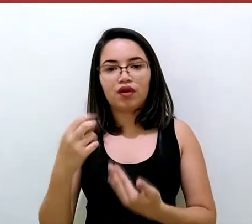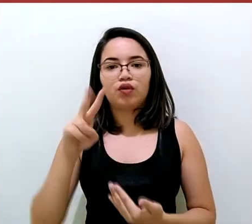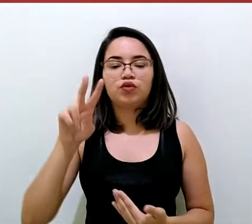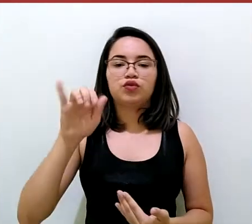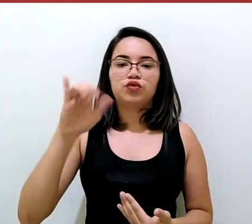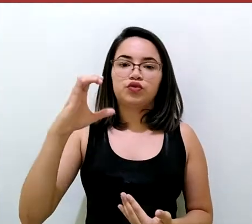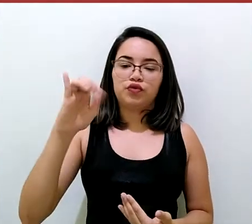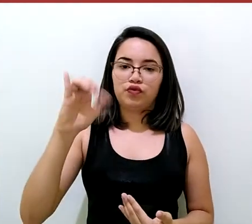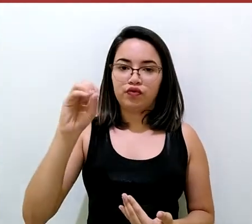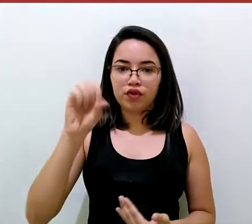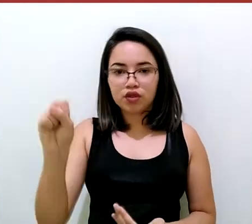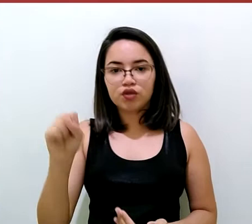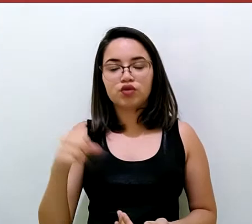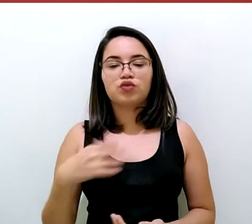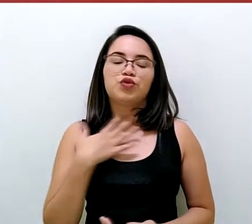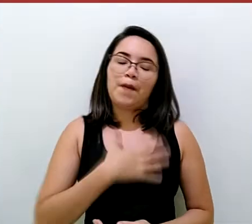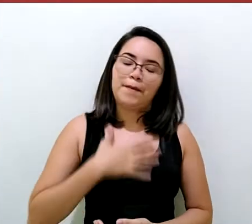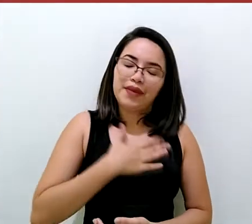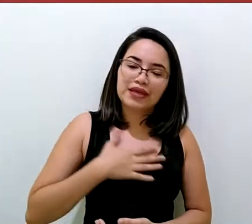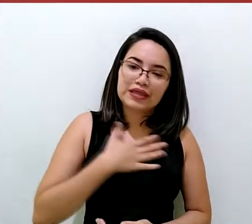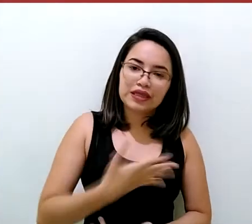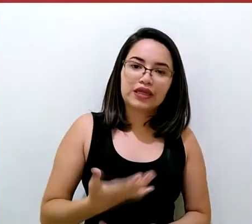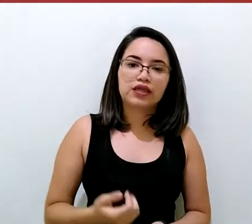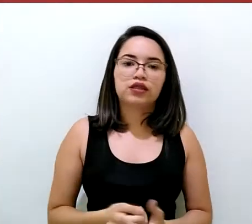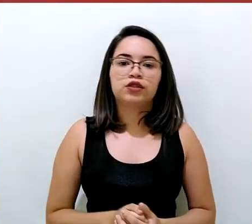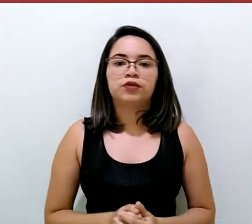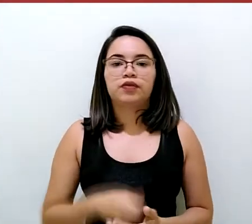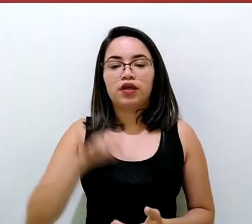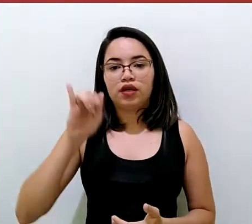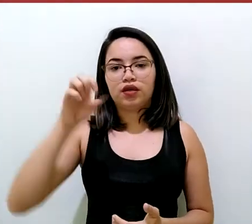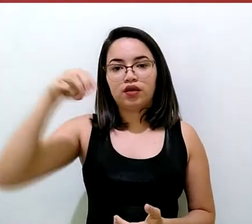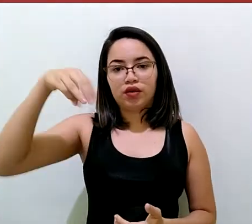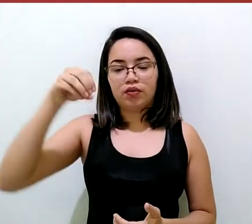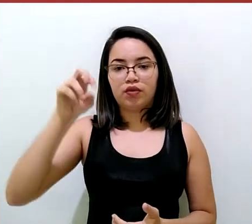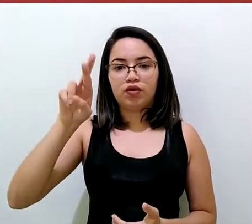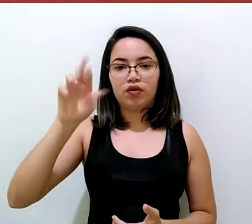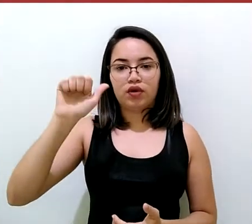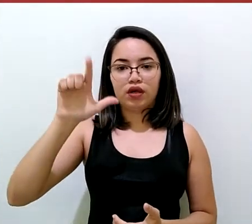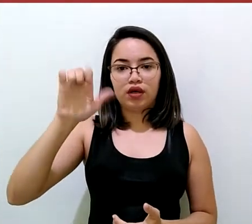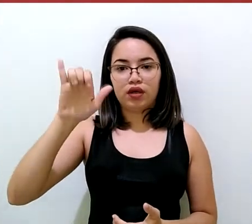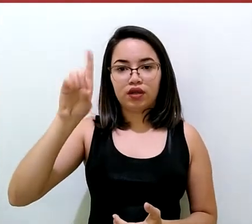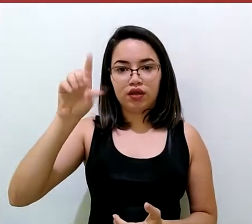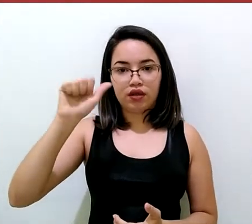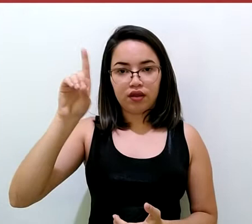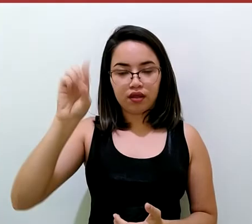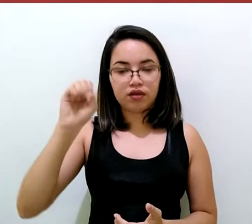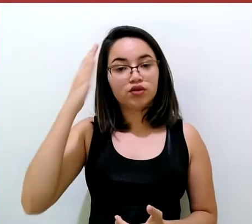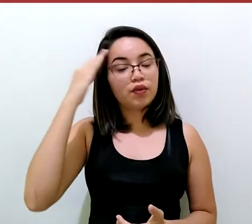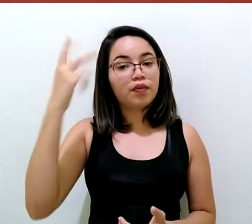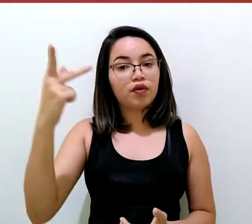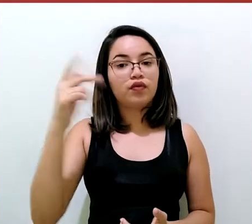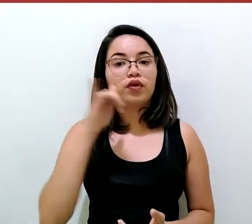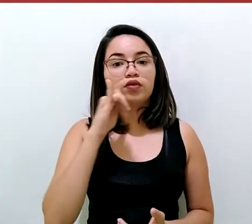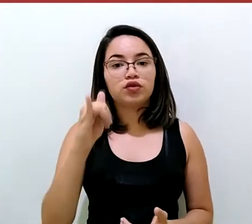aos vícios, aos prazeres, à imoralidade. Em Provérbios